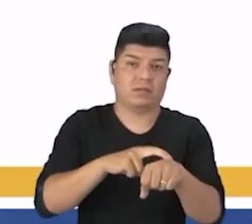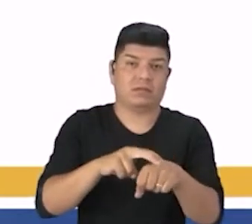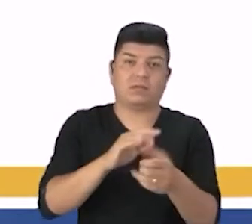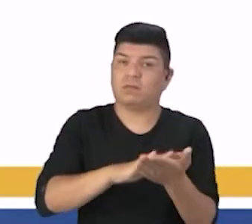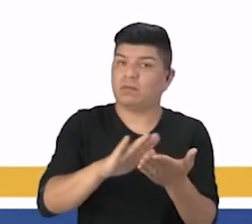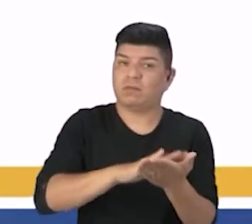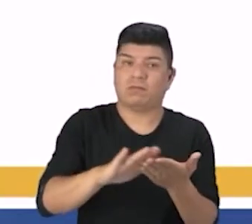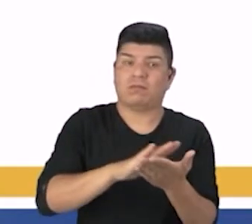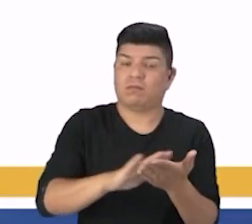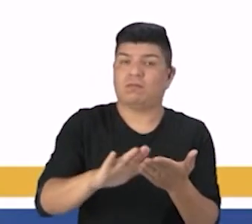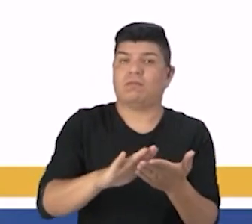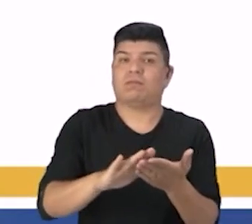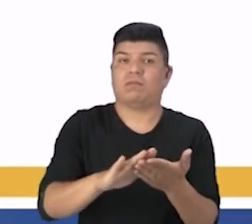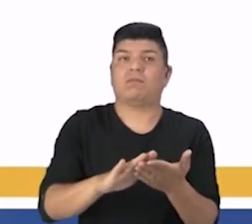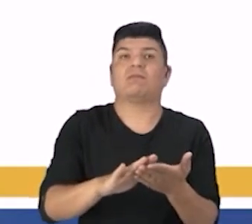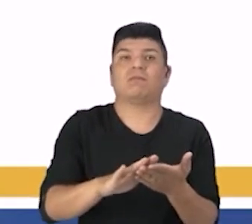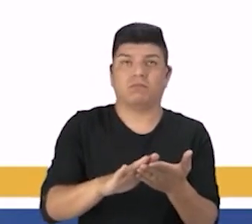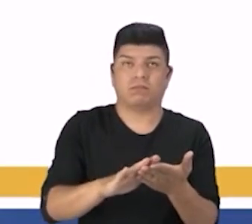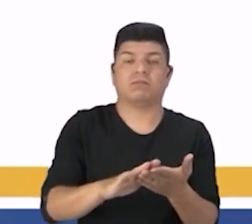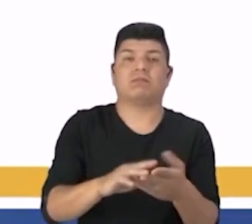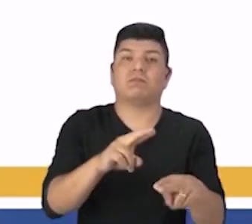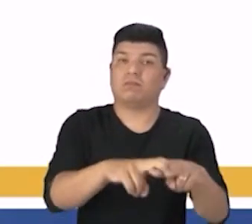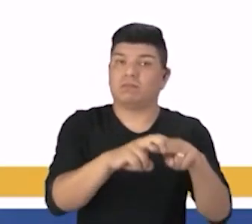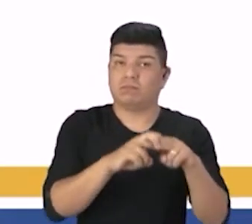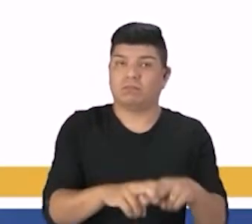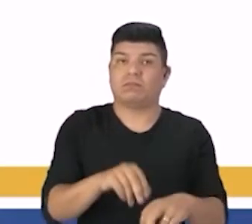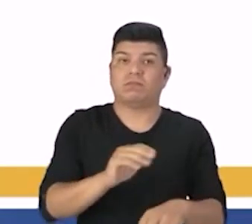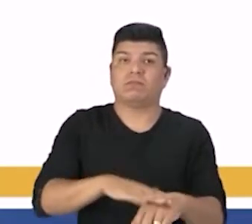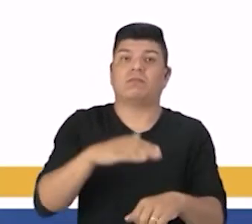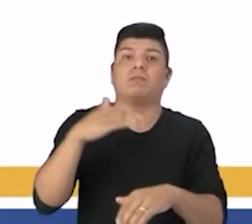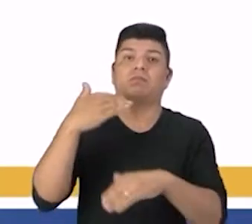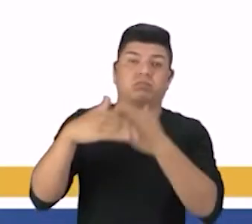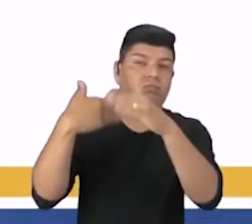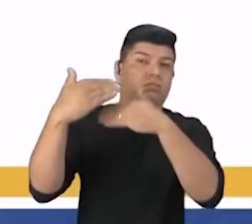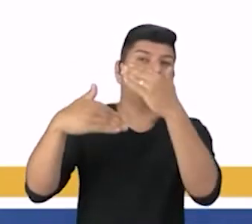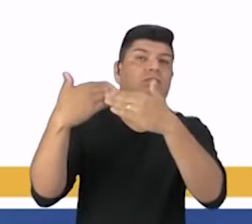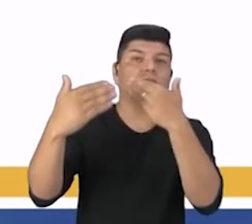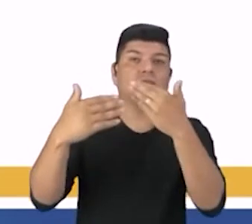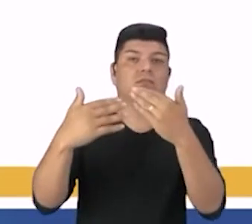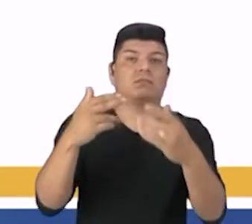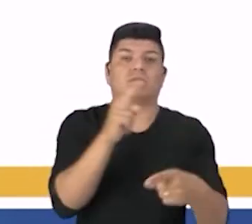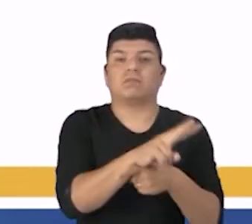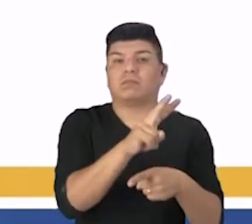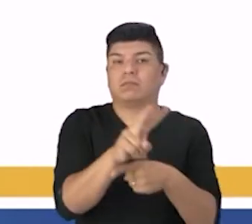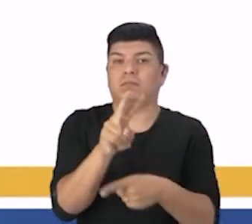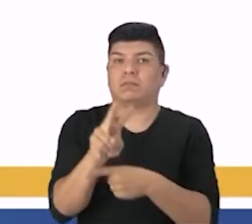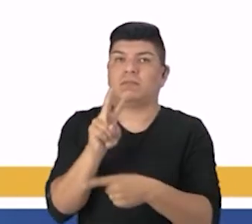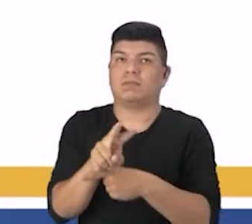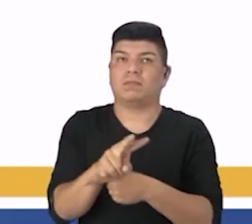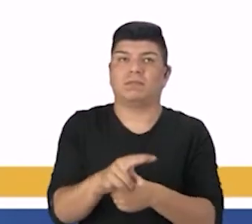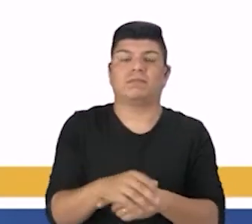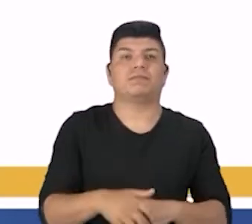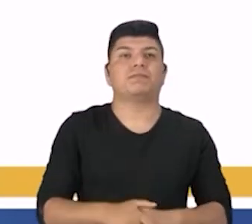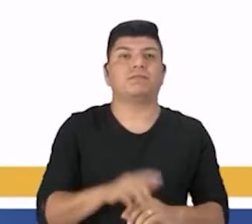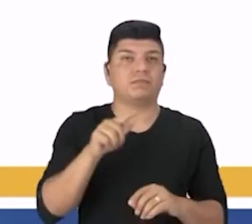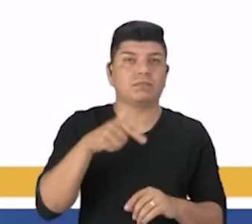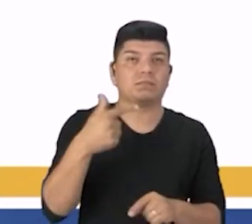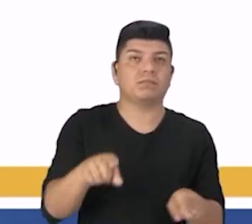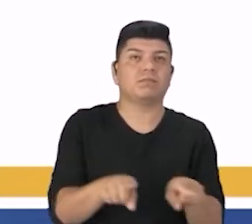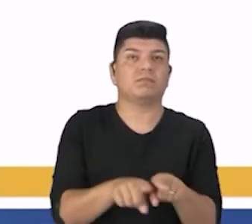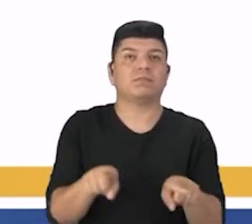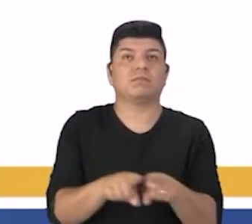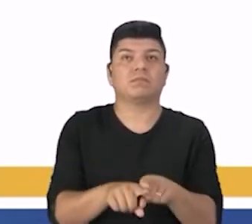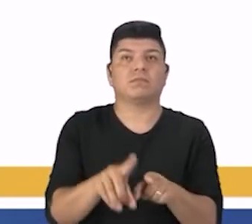vai desperdiçar é pesticida então isso é mais um avanço para pulverização sustentável uma